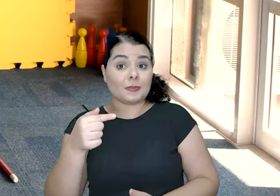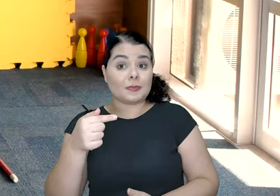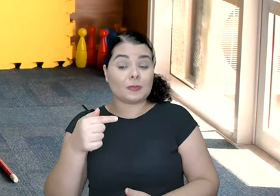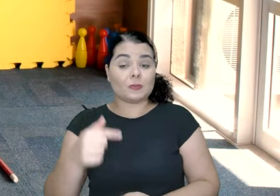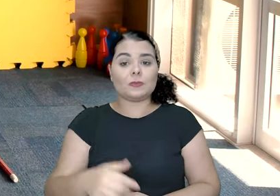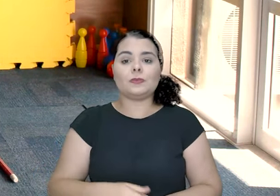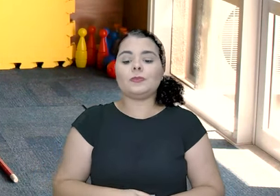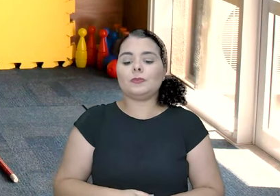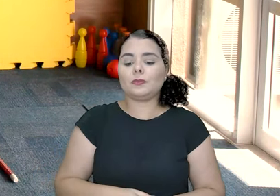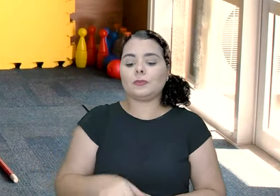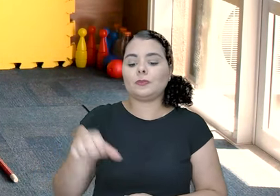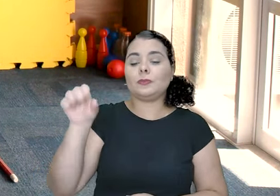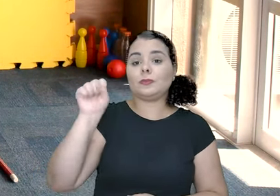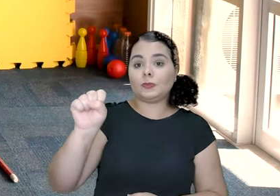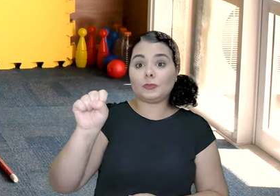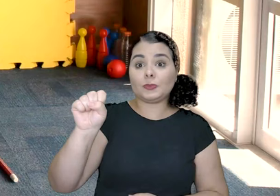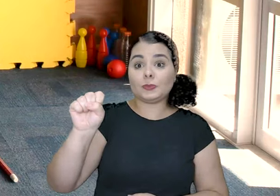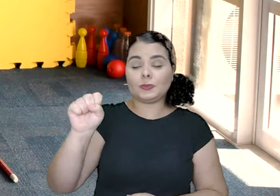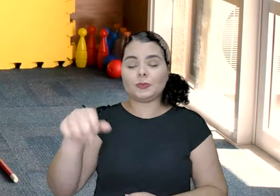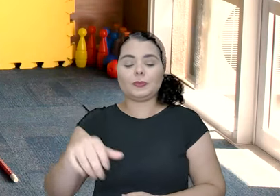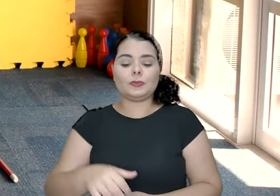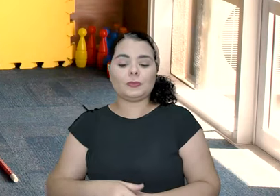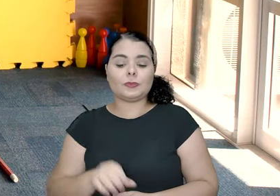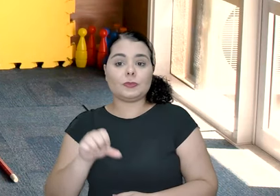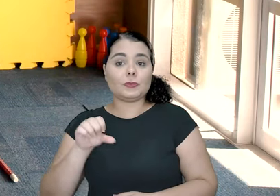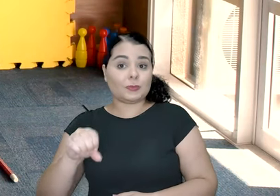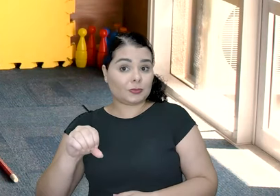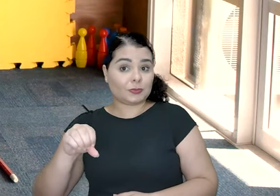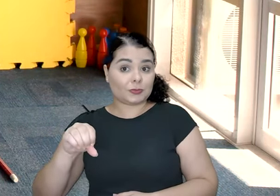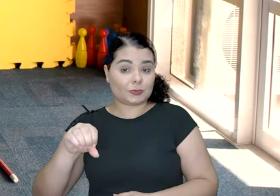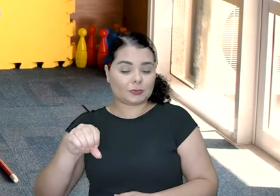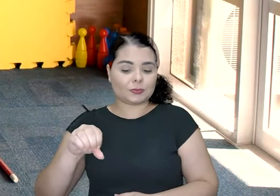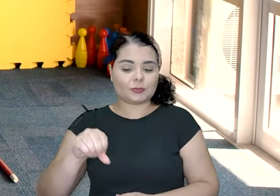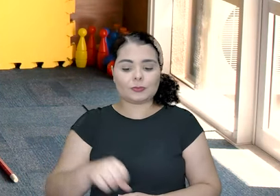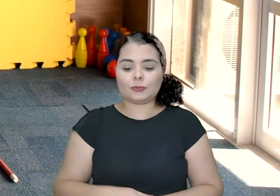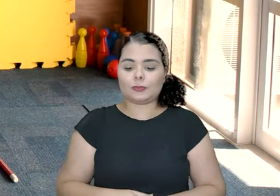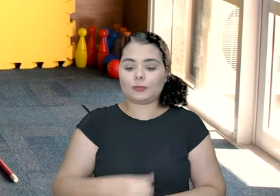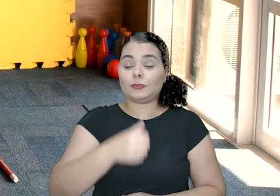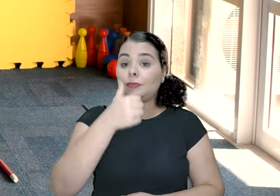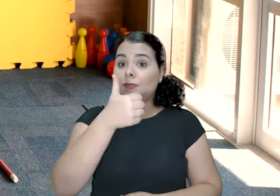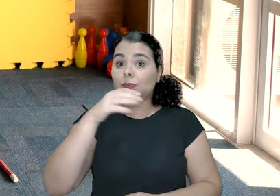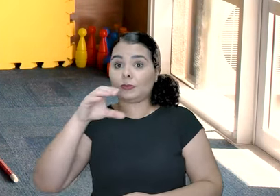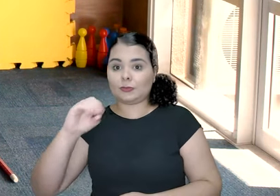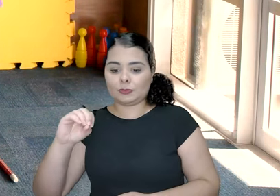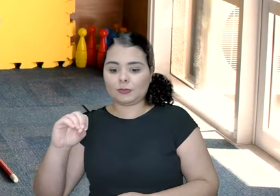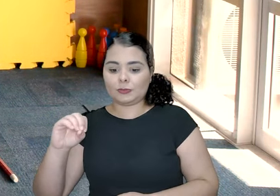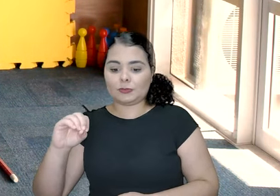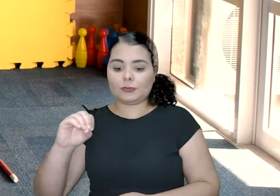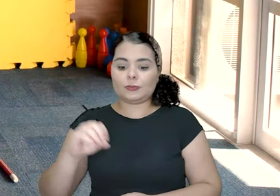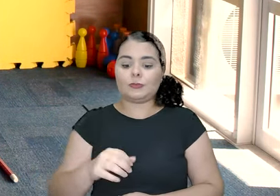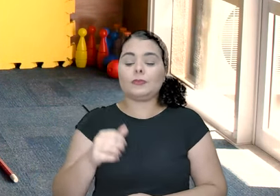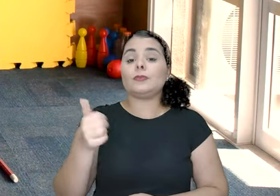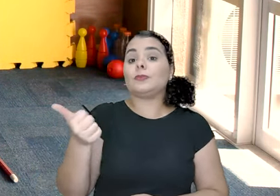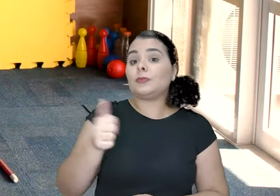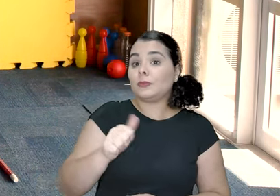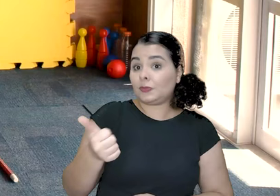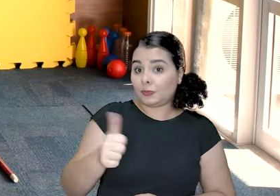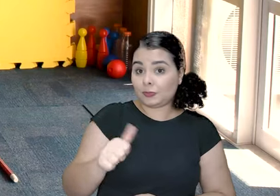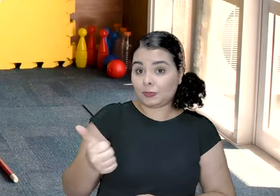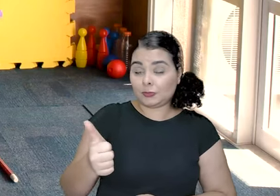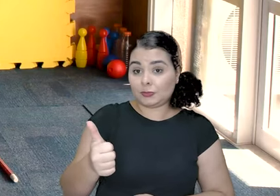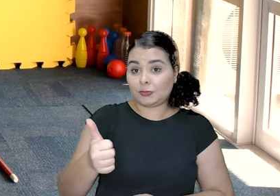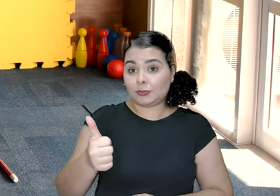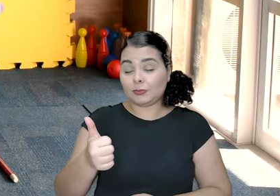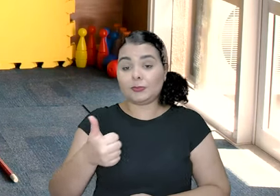7, 8, 9, 10,